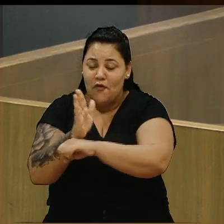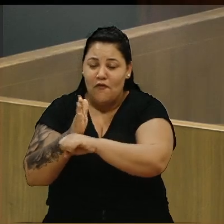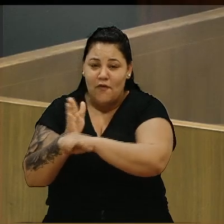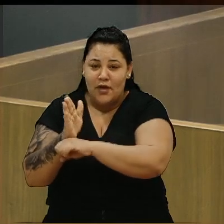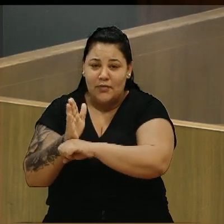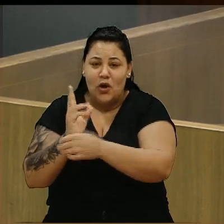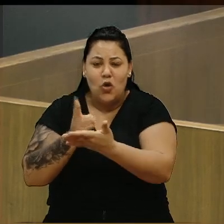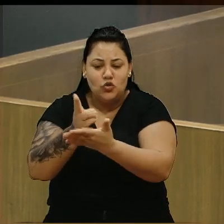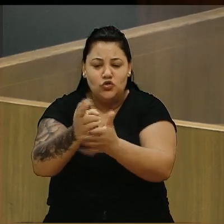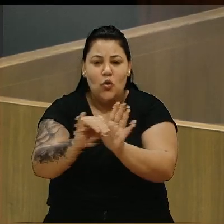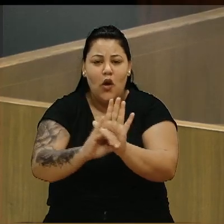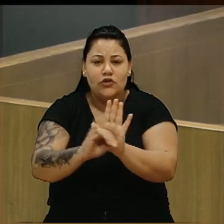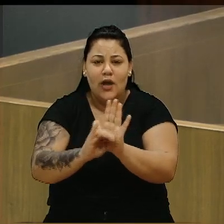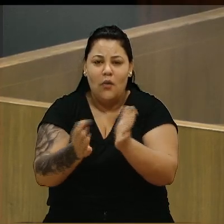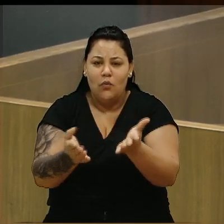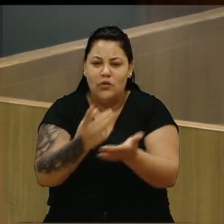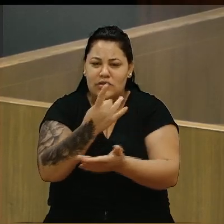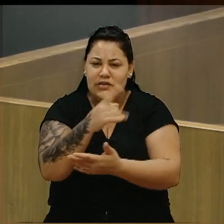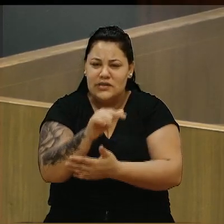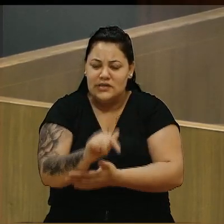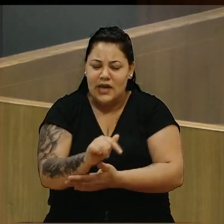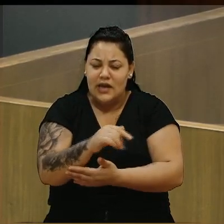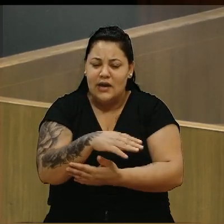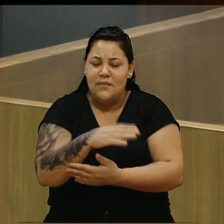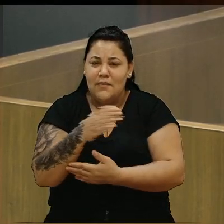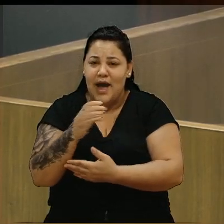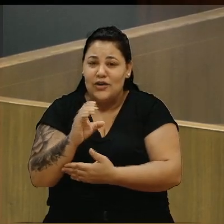edital. Em 17 de março...